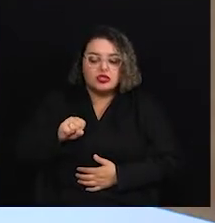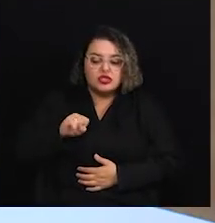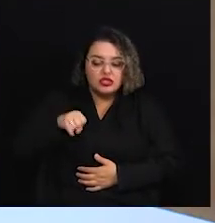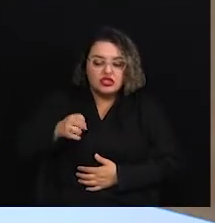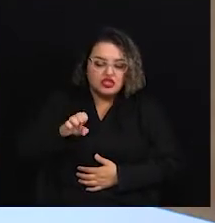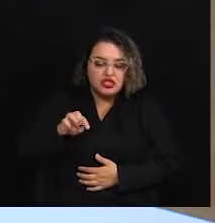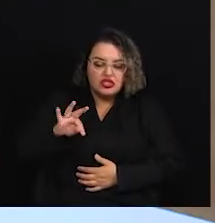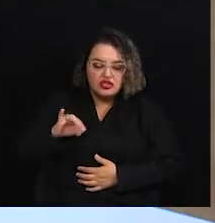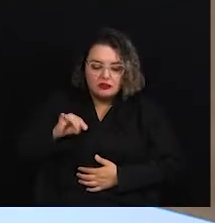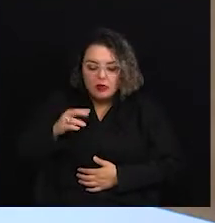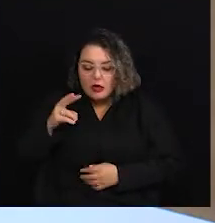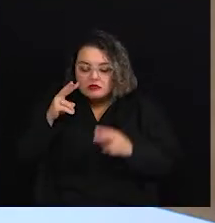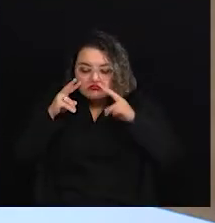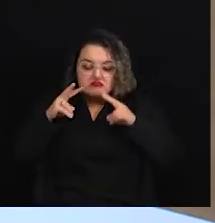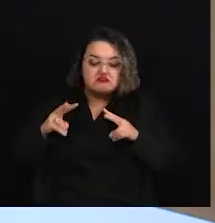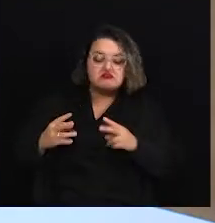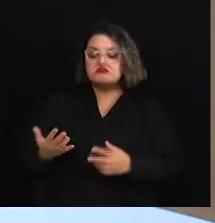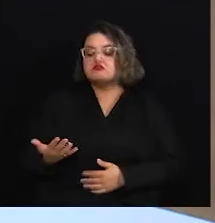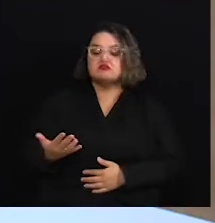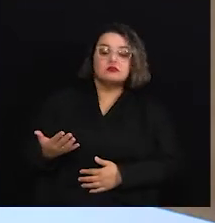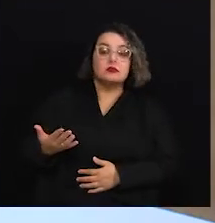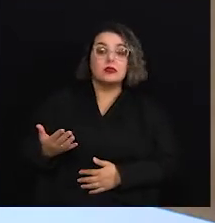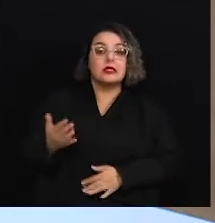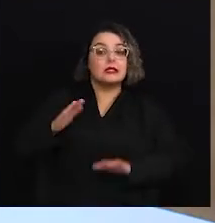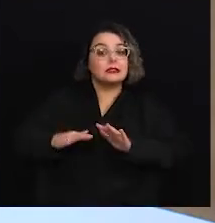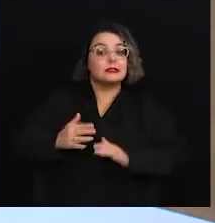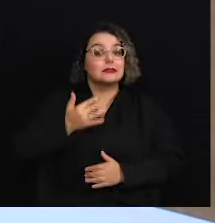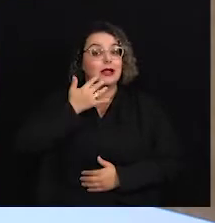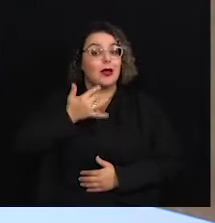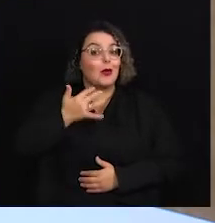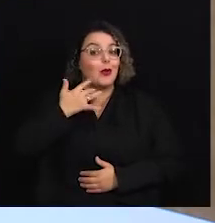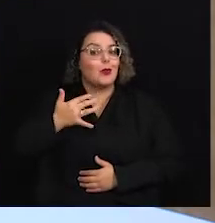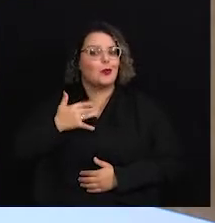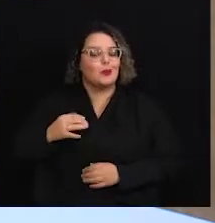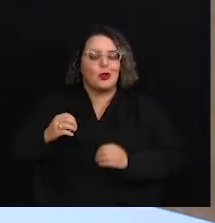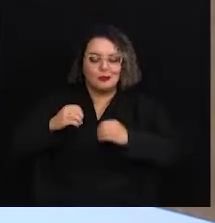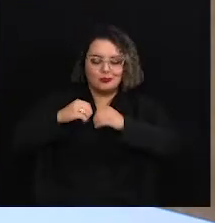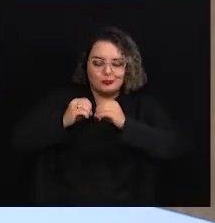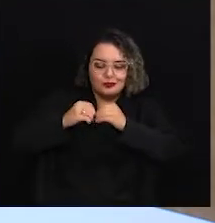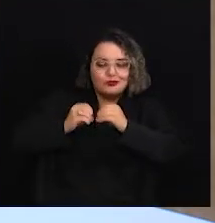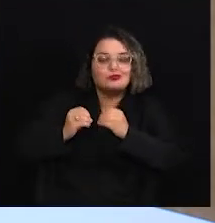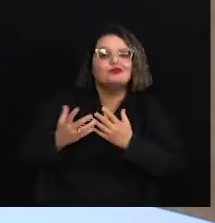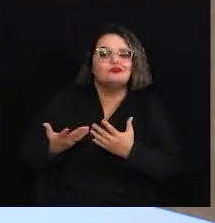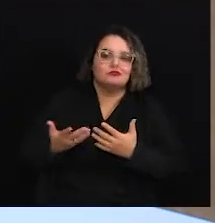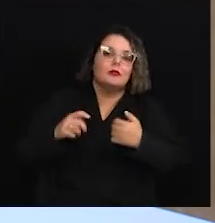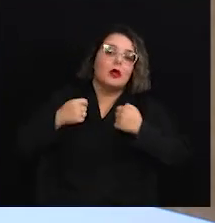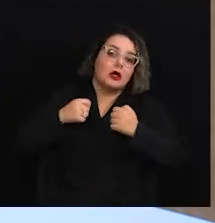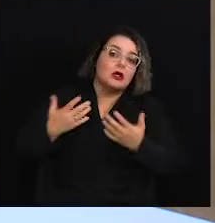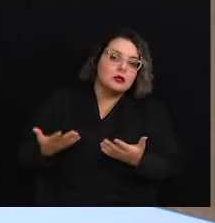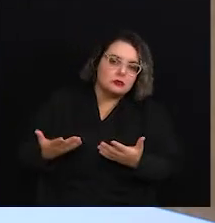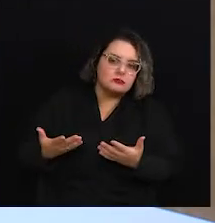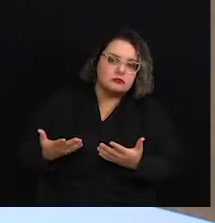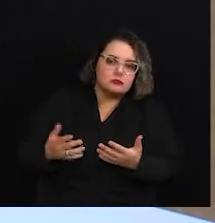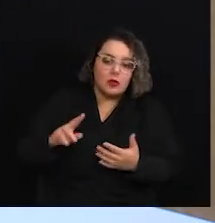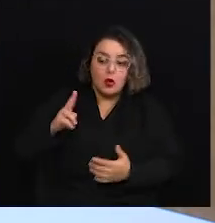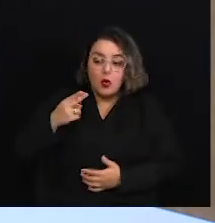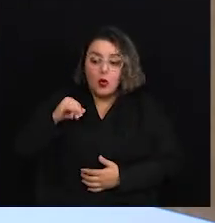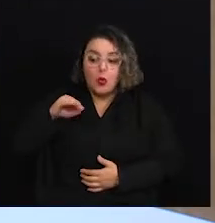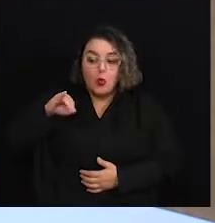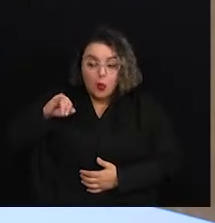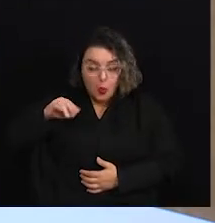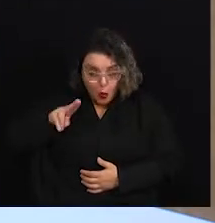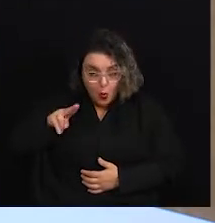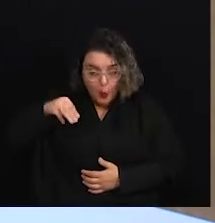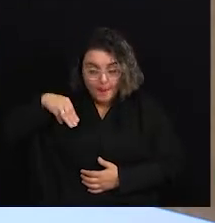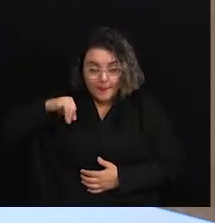análise é feita a olho nu. E muitas das análises são colorimétricas. Ou seja, a cor, o grau de umidade, ele é